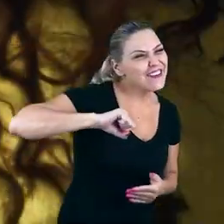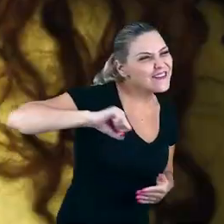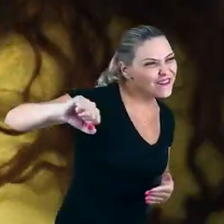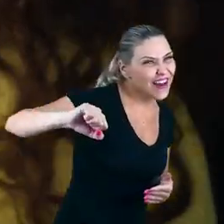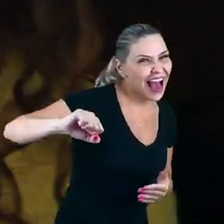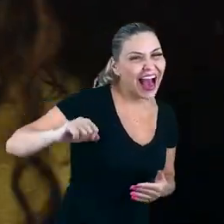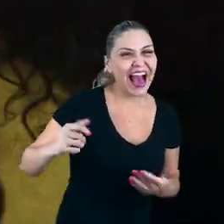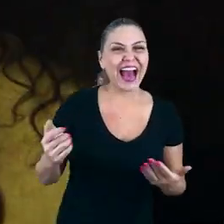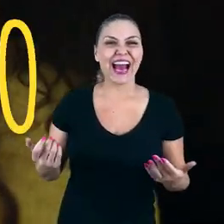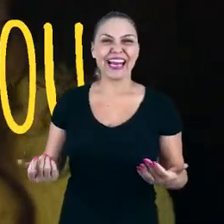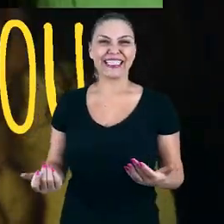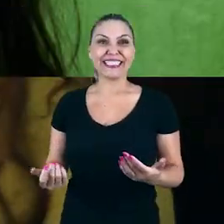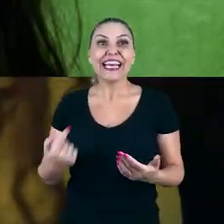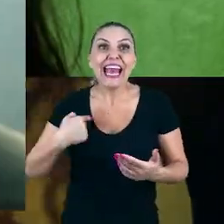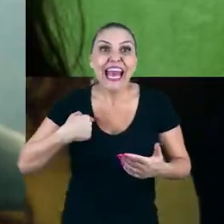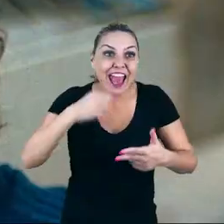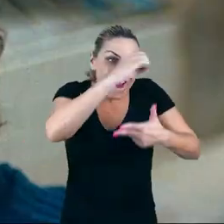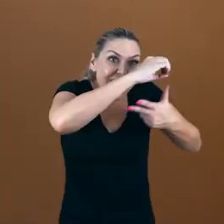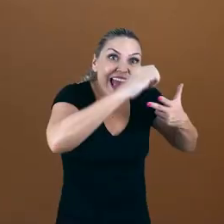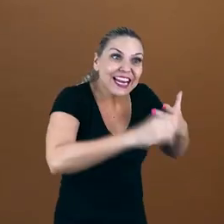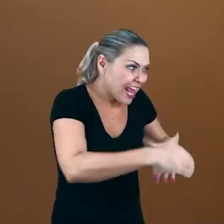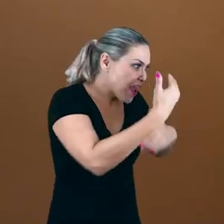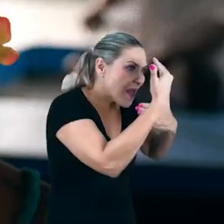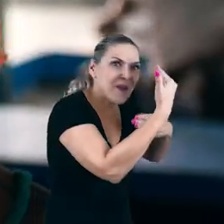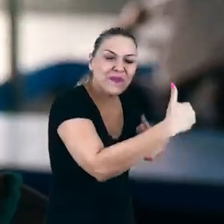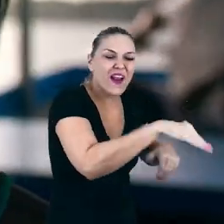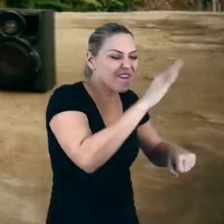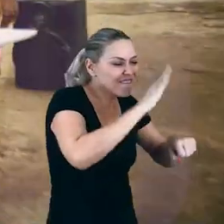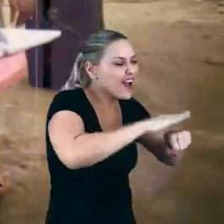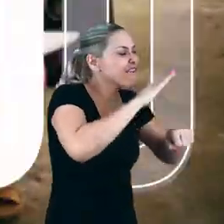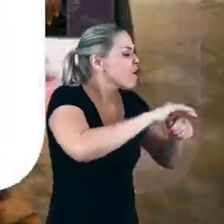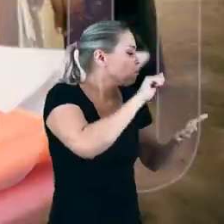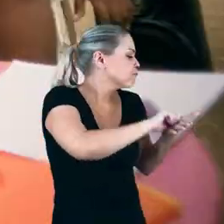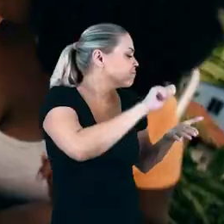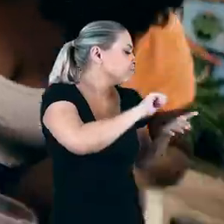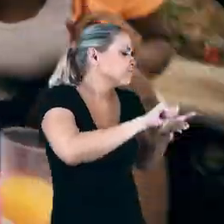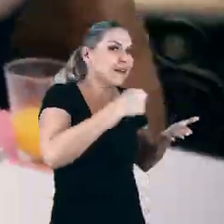enem.inep.gov.br/participante e vá com tudo. Eu vou fazer.